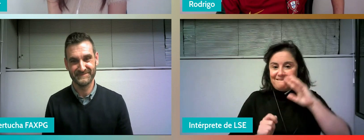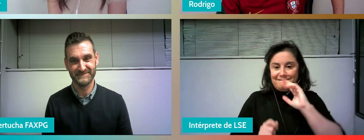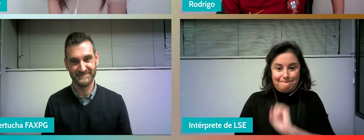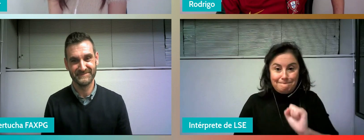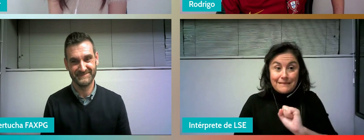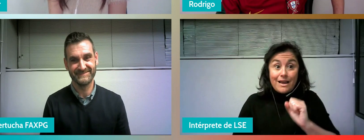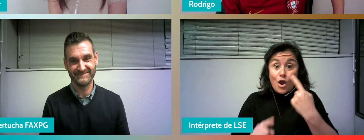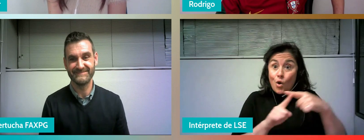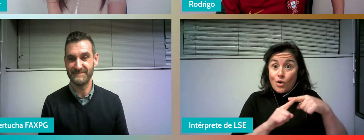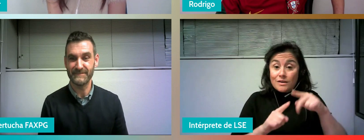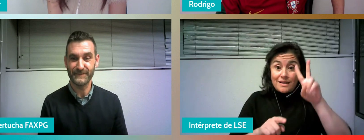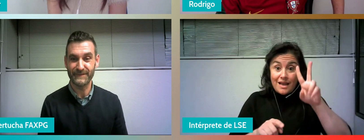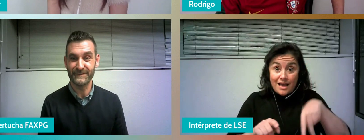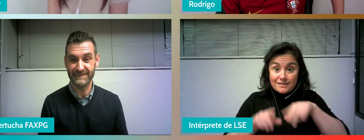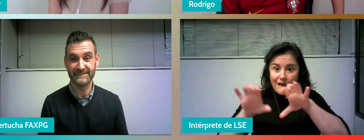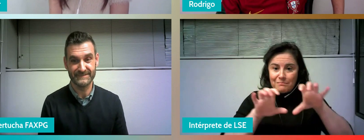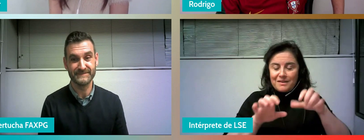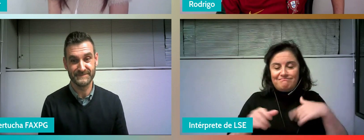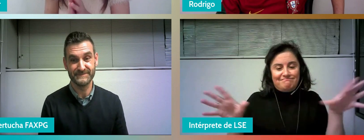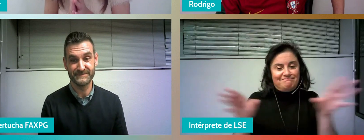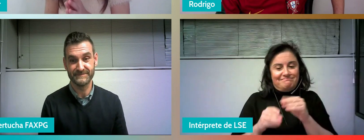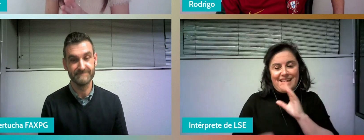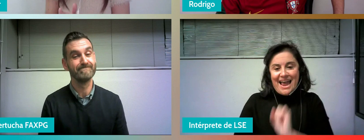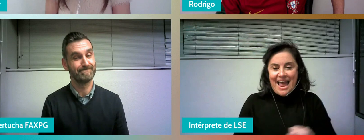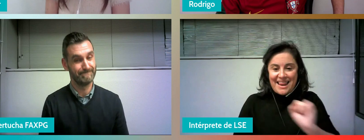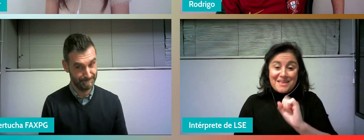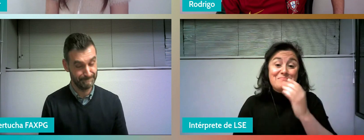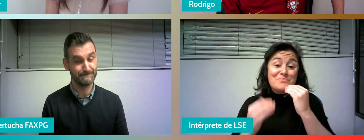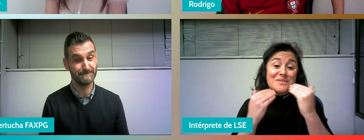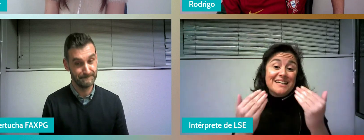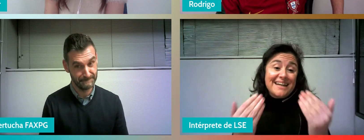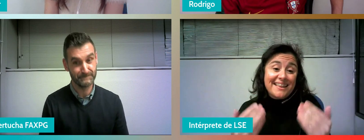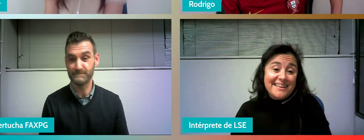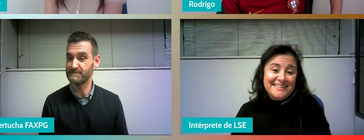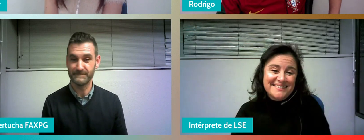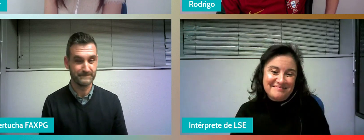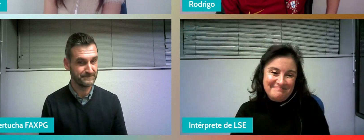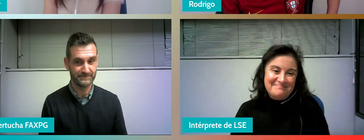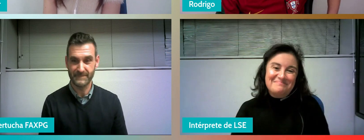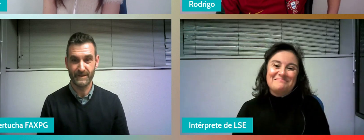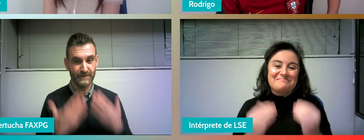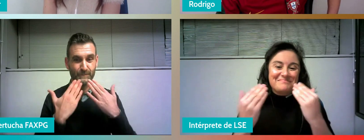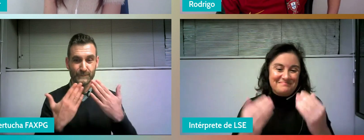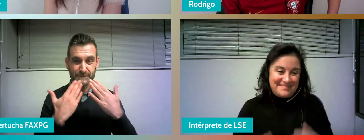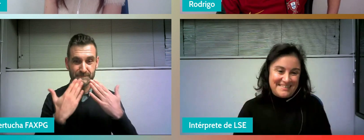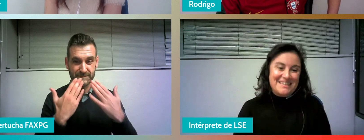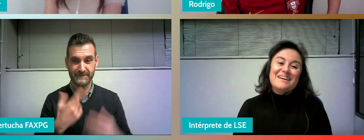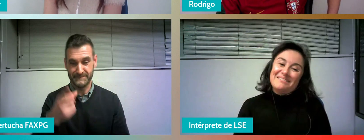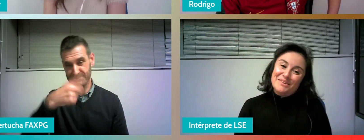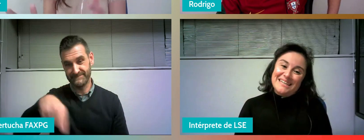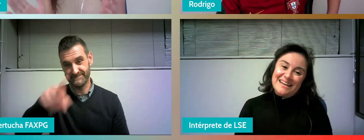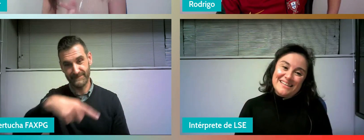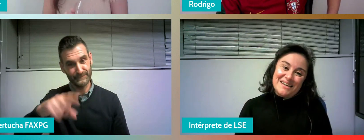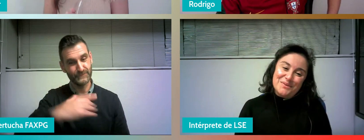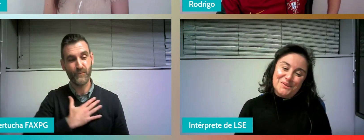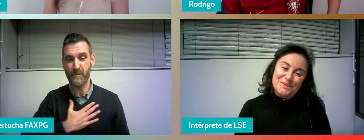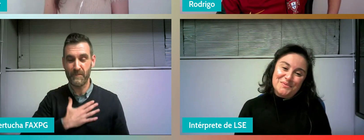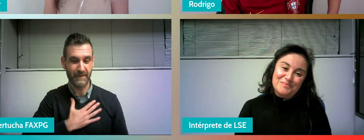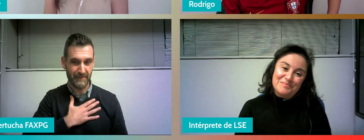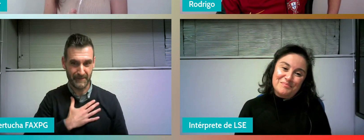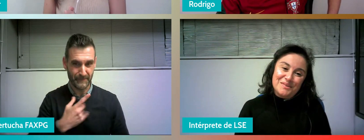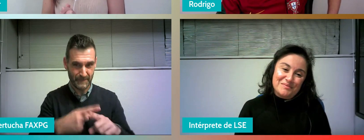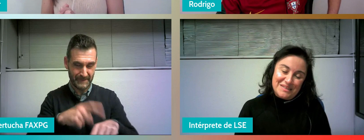sexa aprender, pois genial. Así que moitas grazas. Moito obrigado. Moitas grazas a